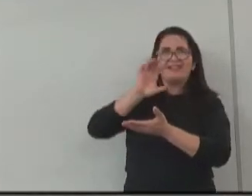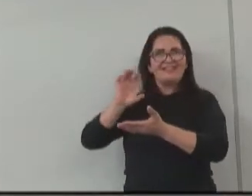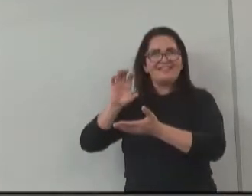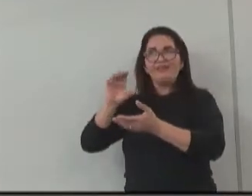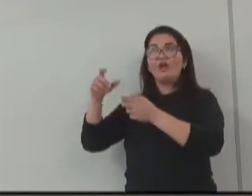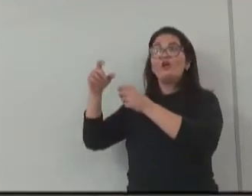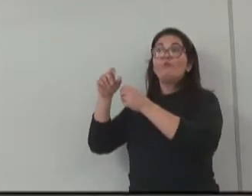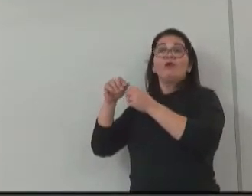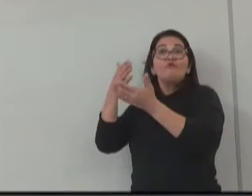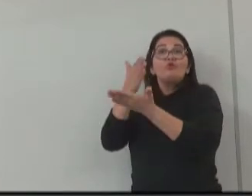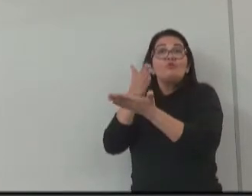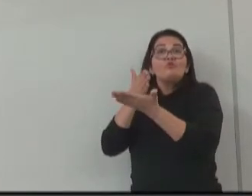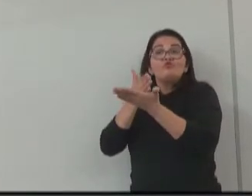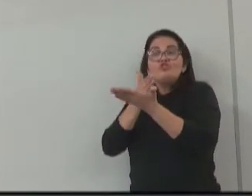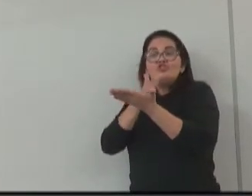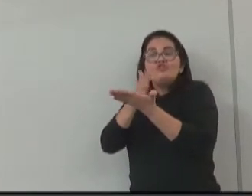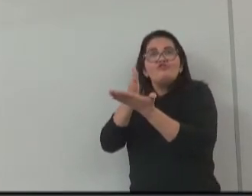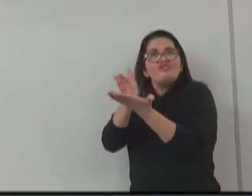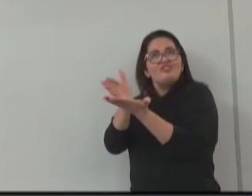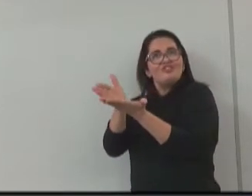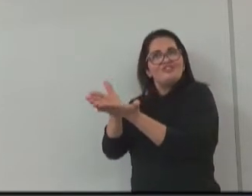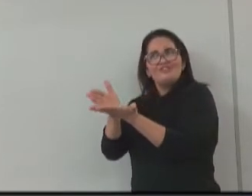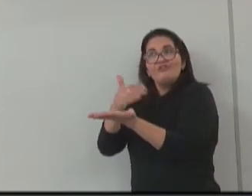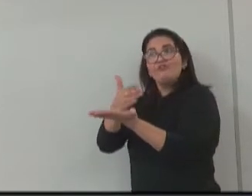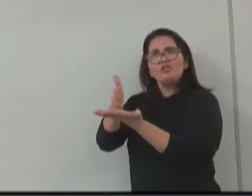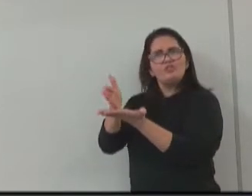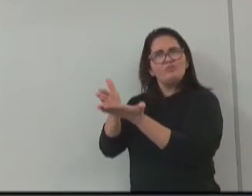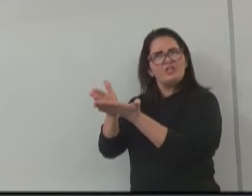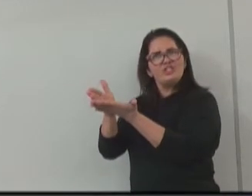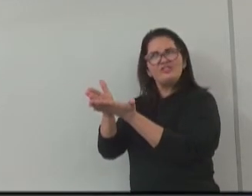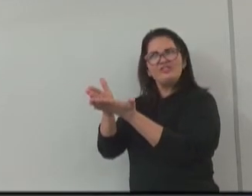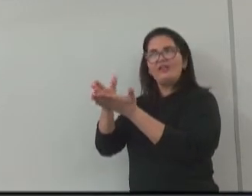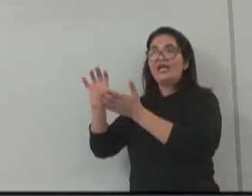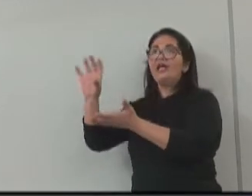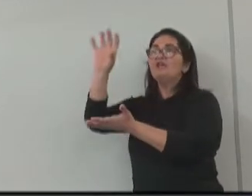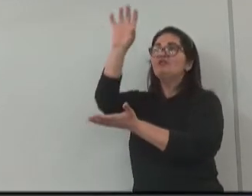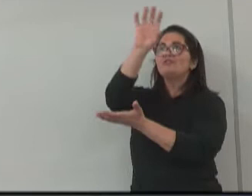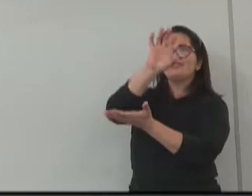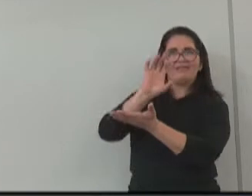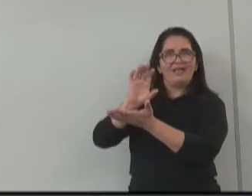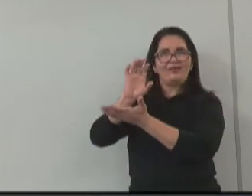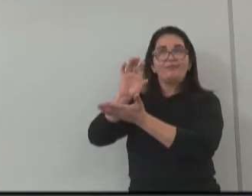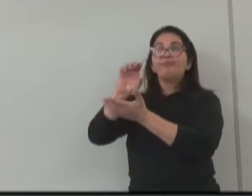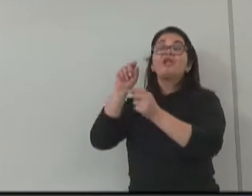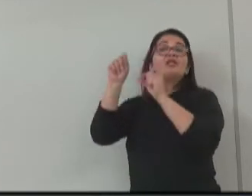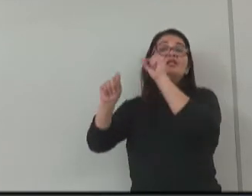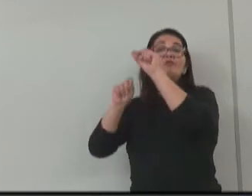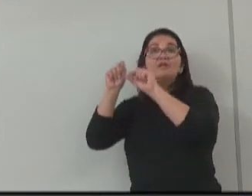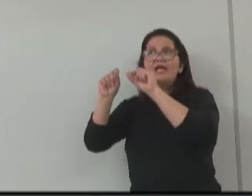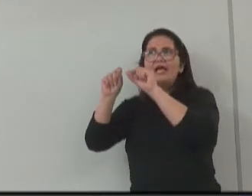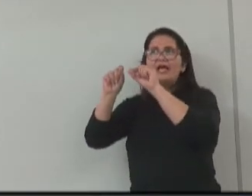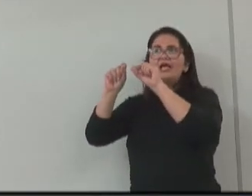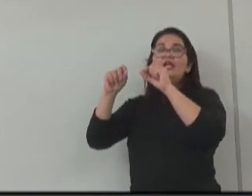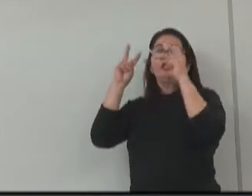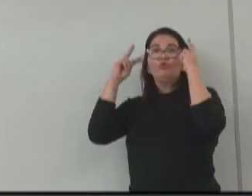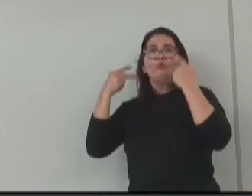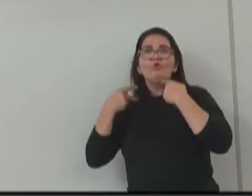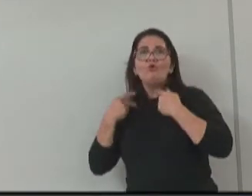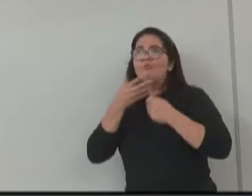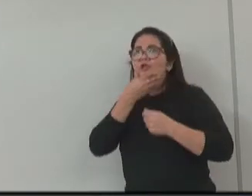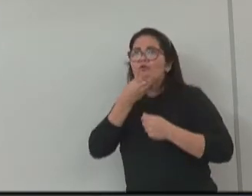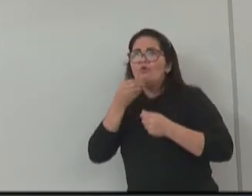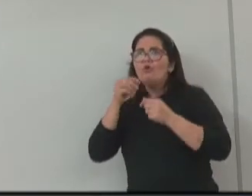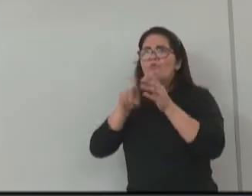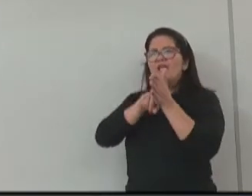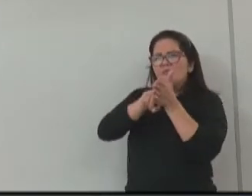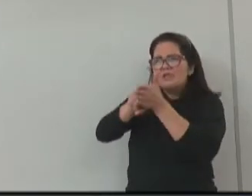foi dividido obedecendo a um critério específico. Trata-se de uma elaboração regional humana para melhor compreender